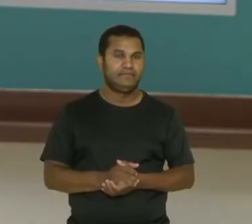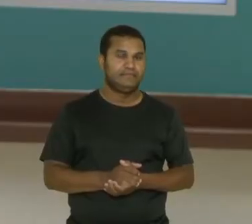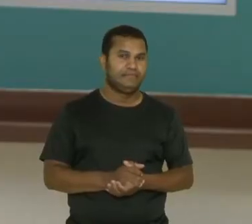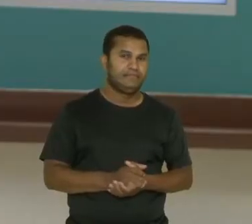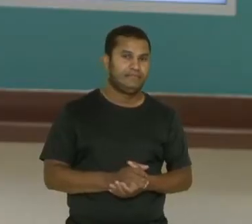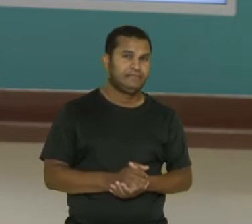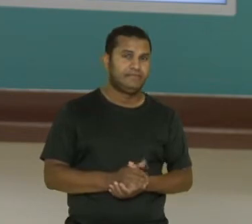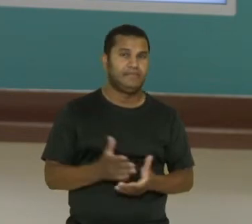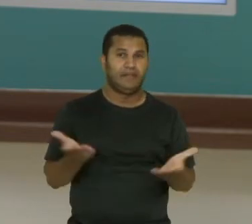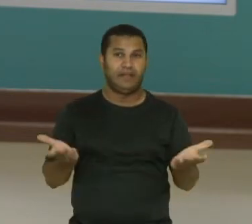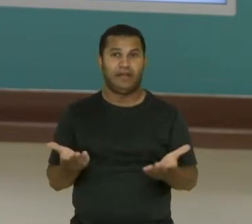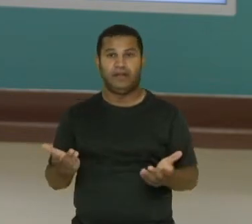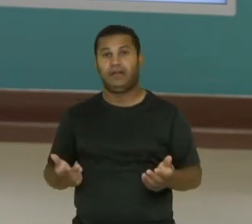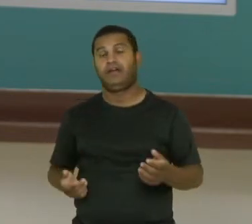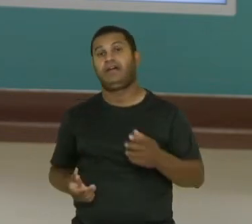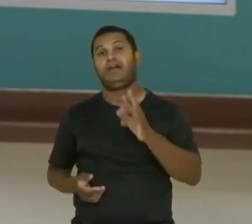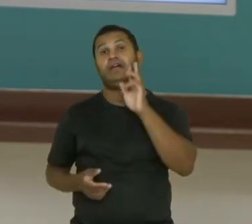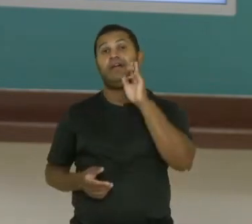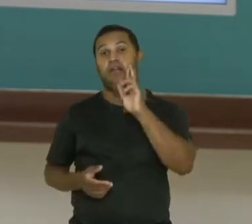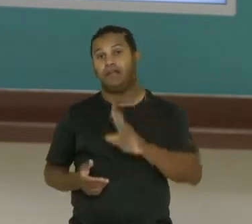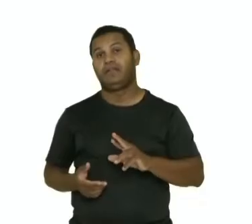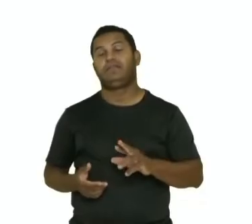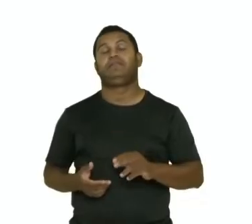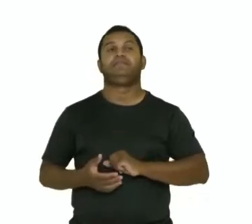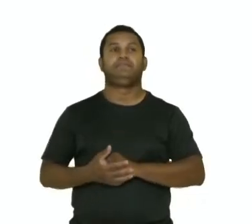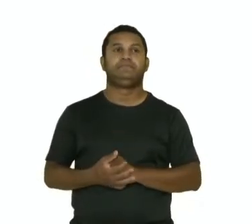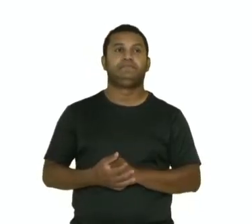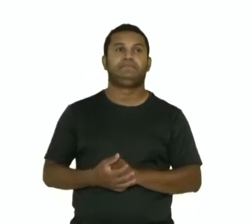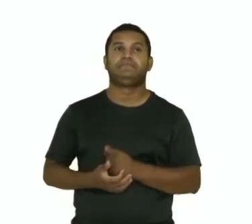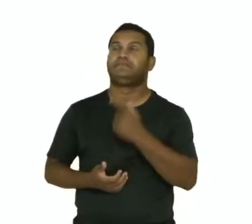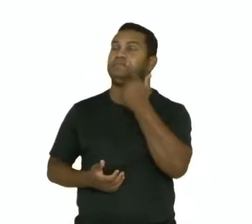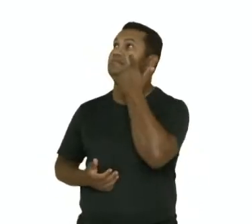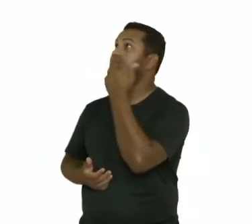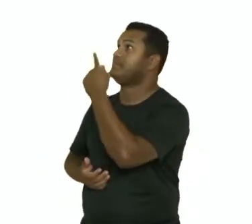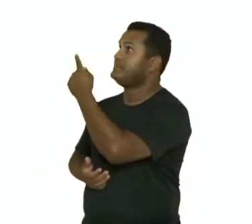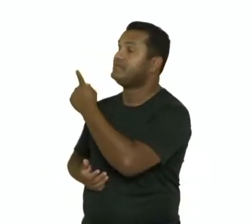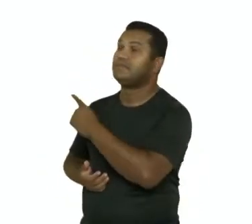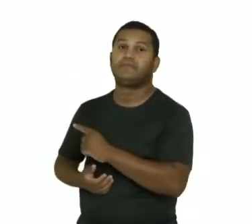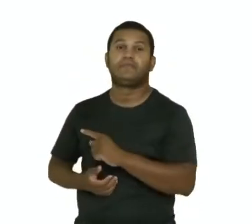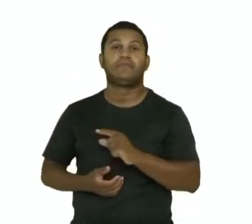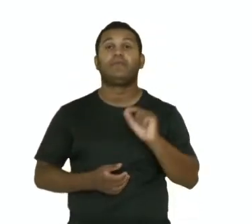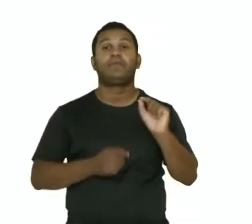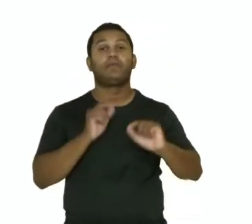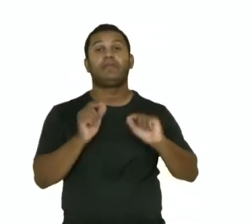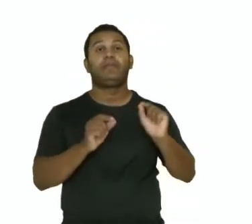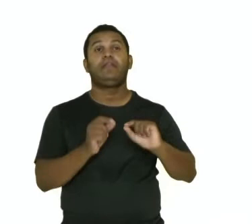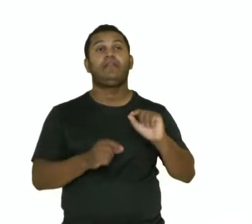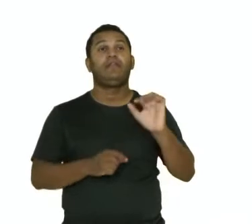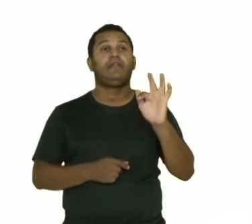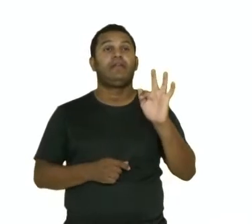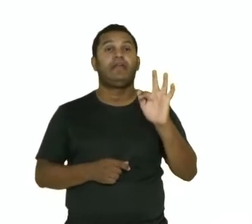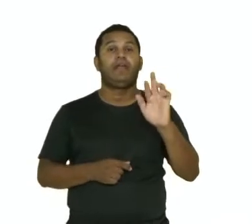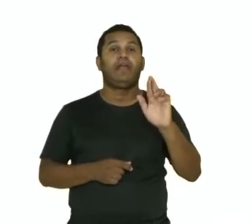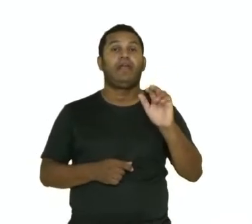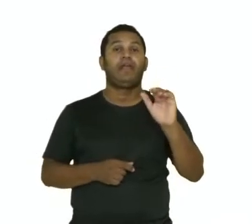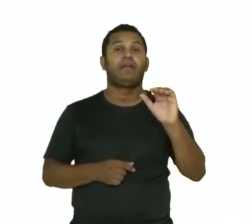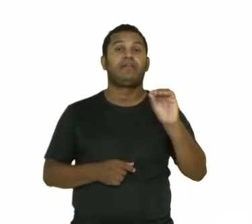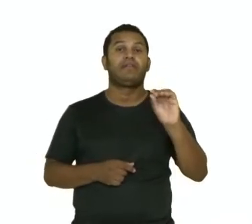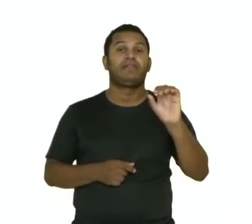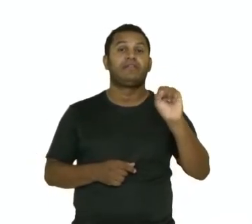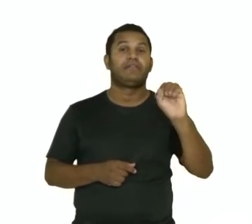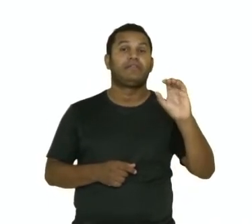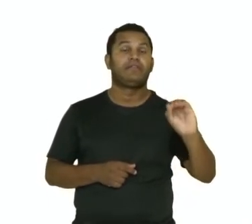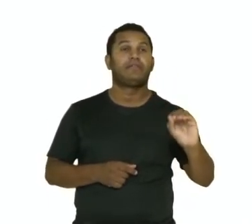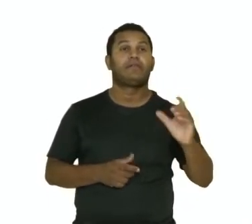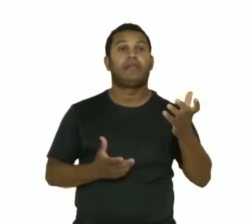Vamos fazer a correção dessa atividade, pessoal? Então veja, o que despertou o interesse de Francisco Pizarro, fazendo com que ele chegasse ao